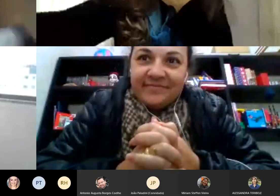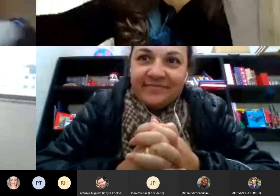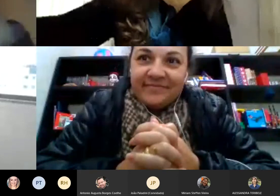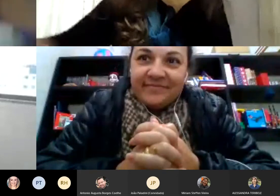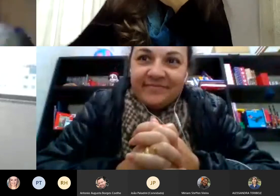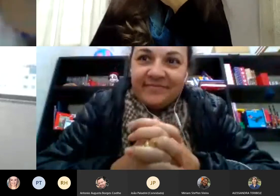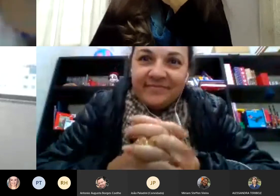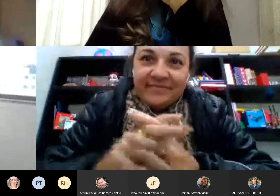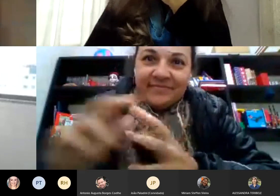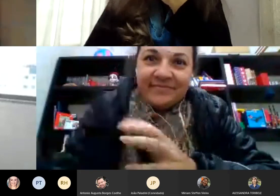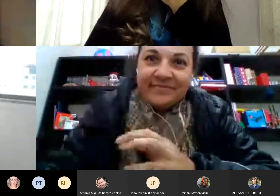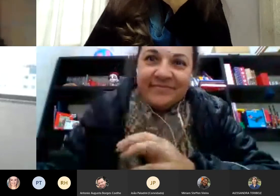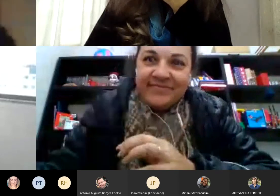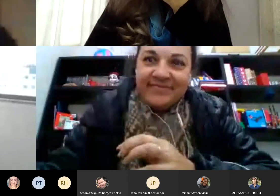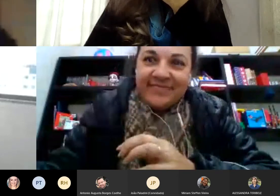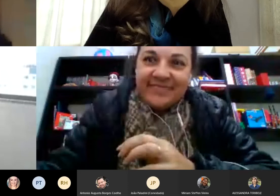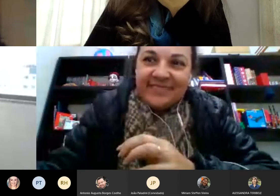a gente